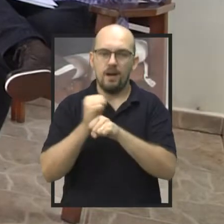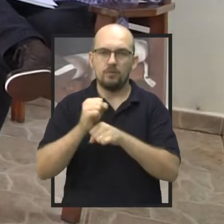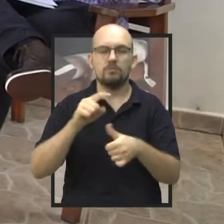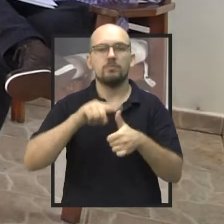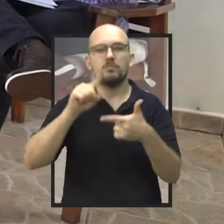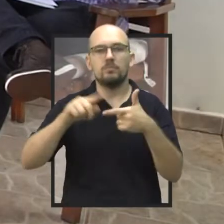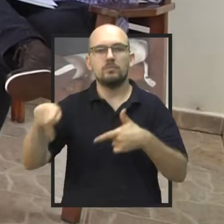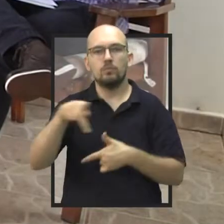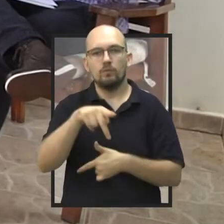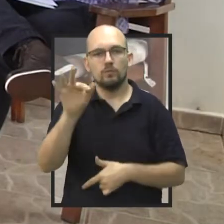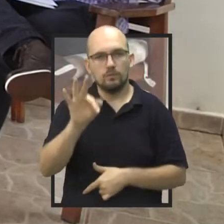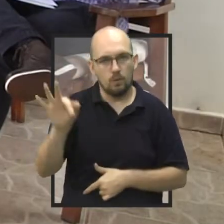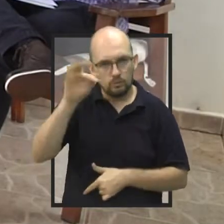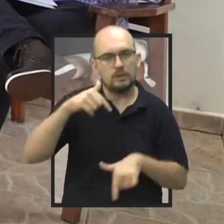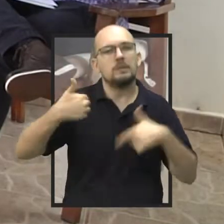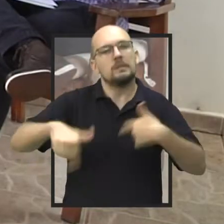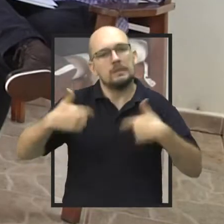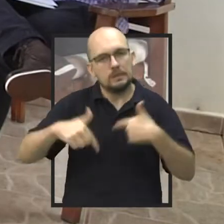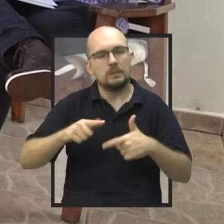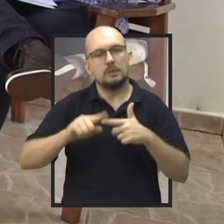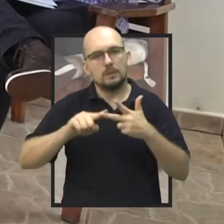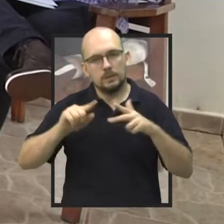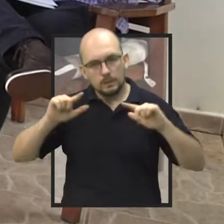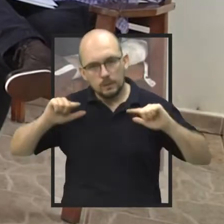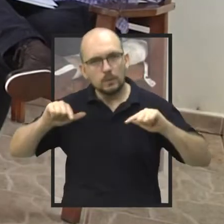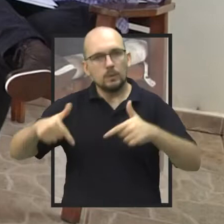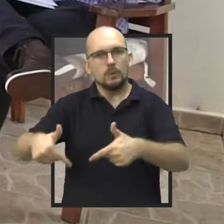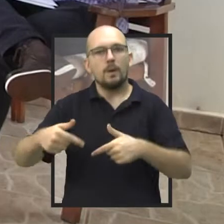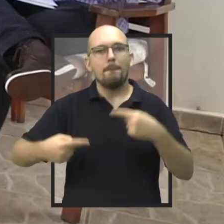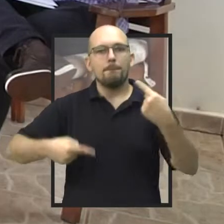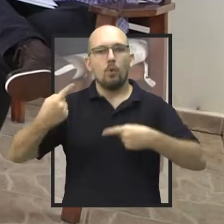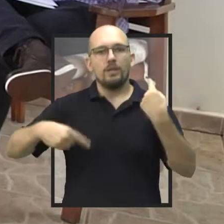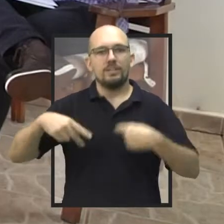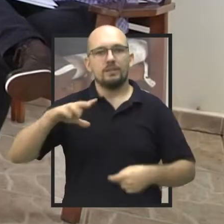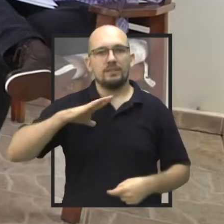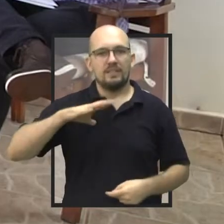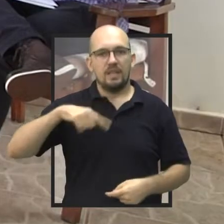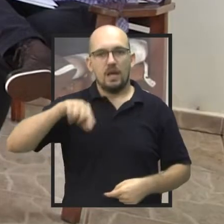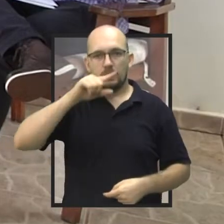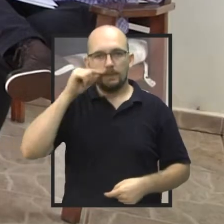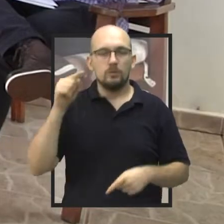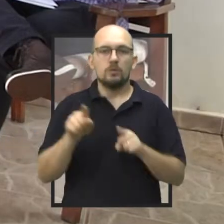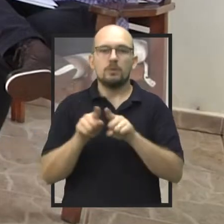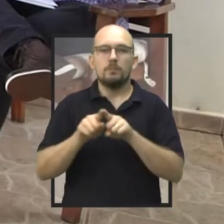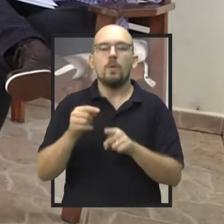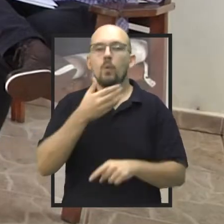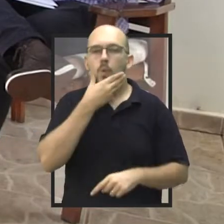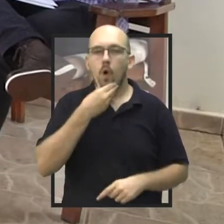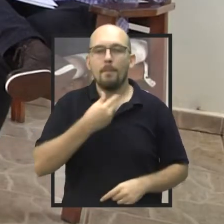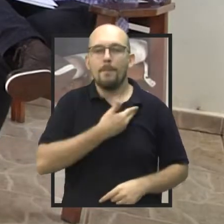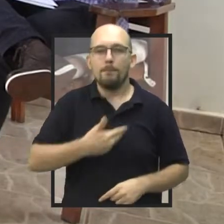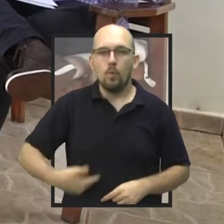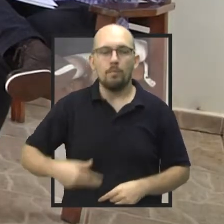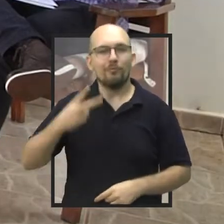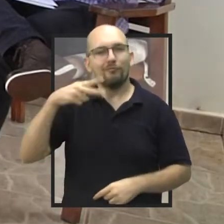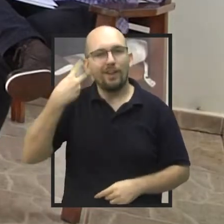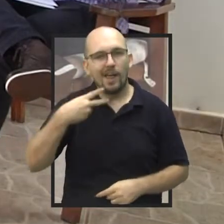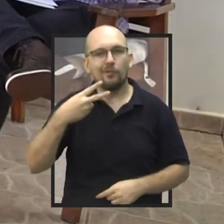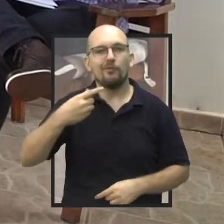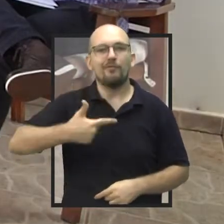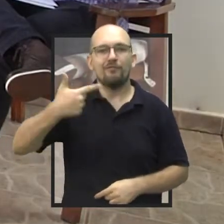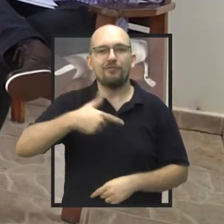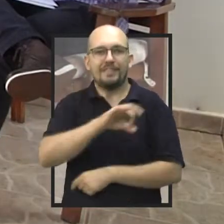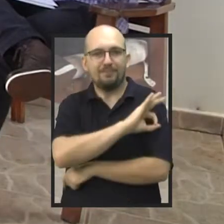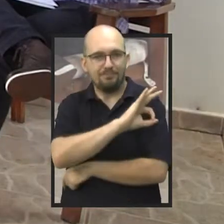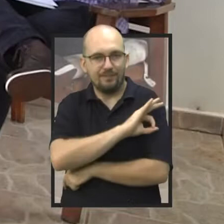foi professor universitário, se dedicou à política municipal, foi homem público, vereador,